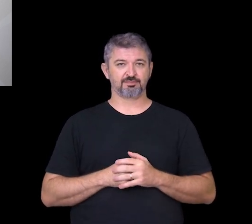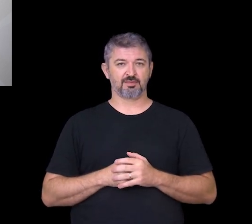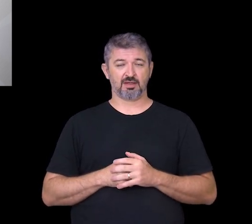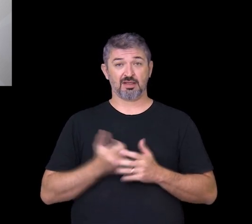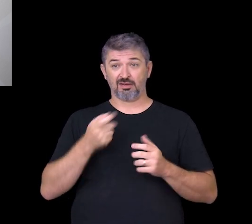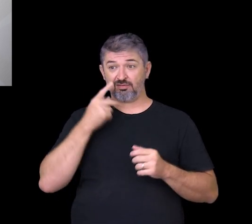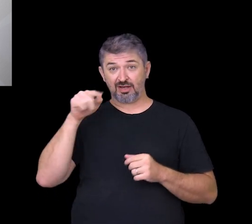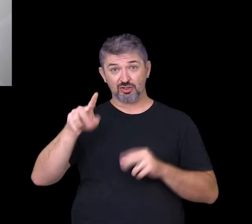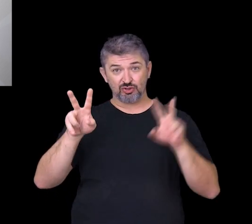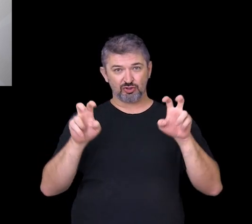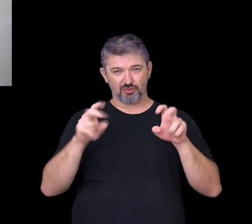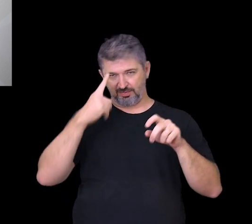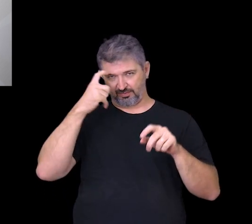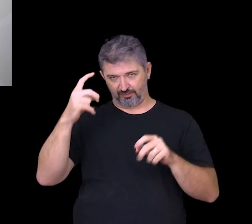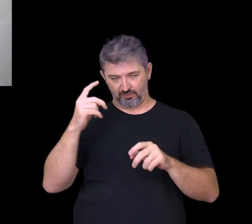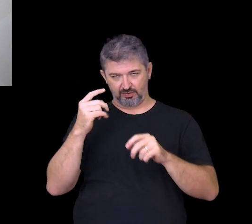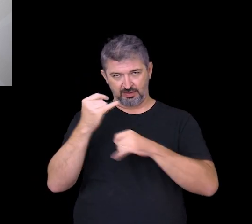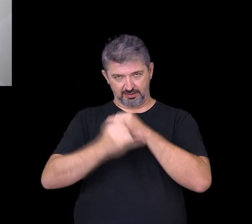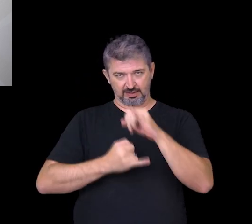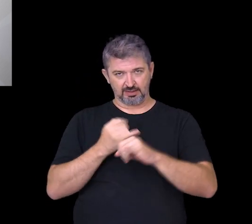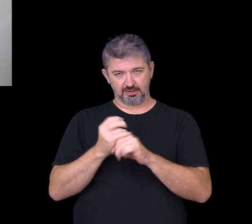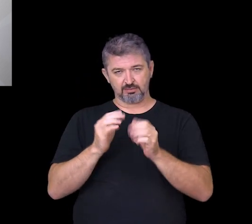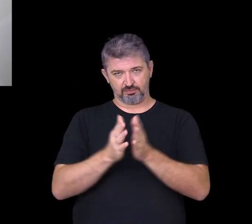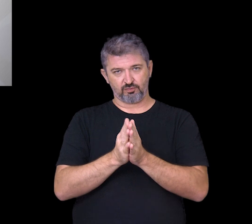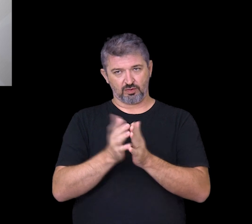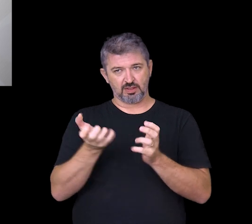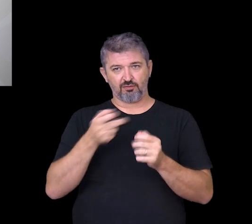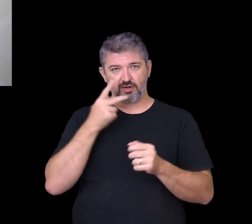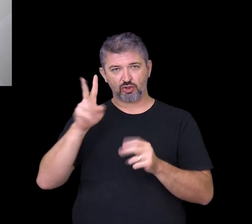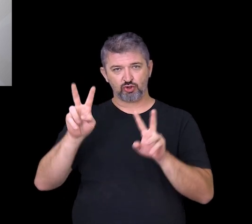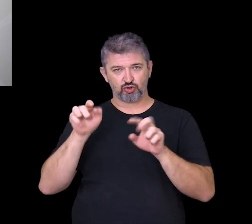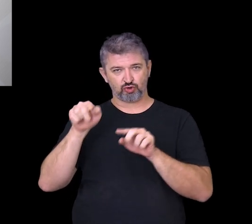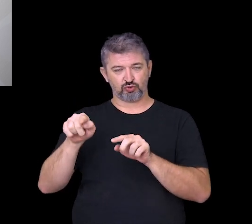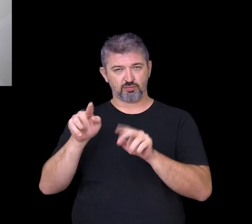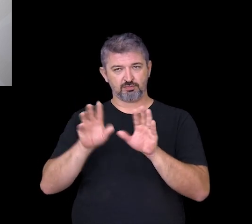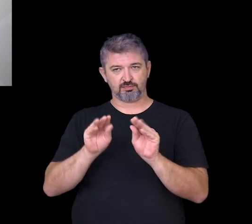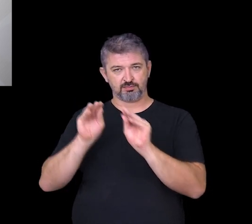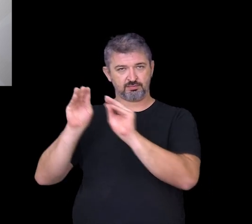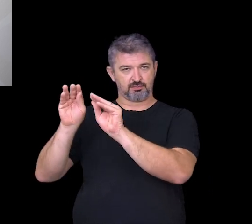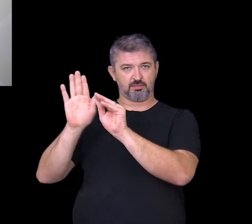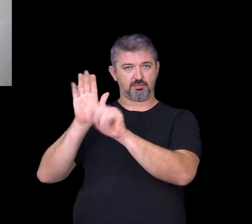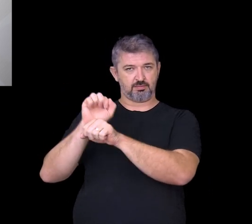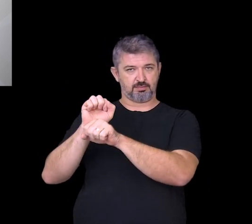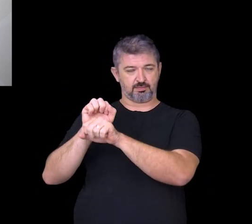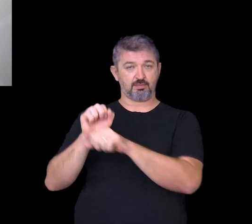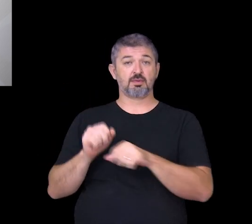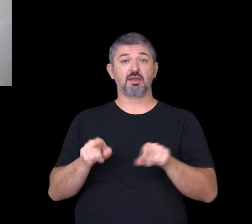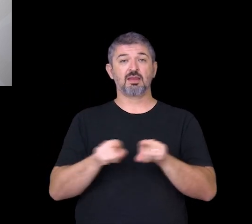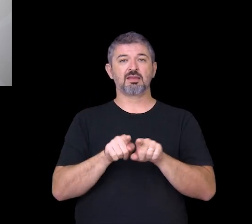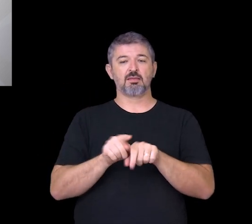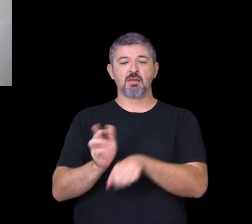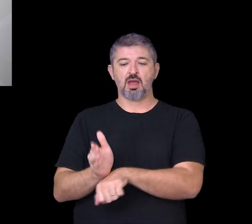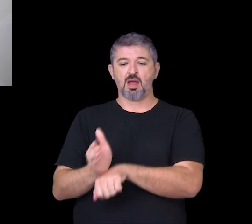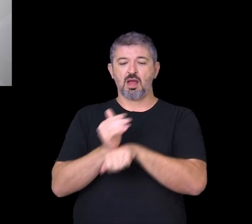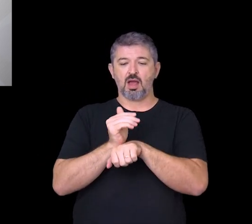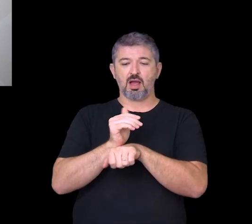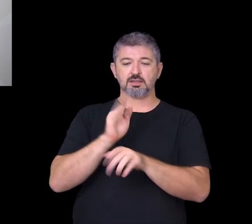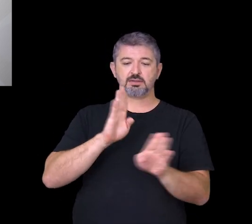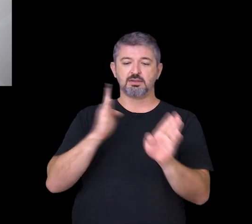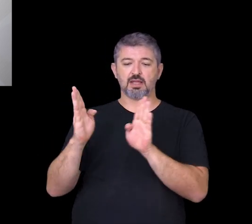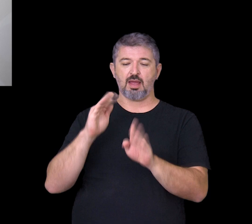a gente comentasse mais sobre essa violência via internet, né? E as ofensas no período pré-eleitoral,